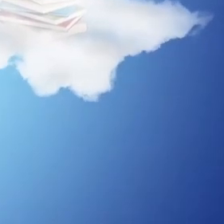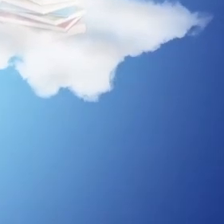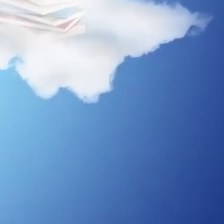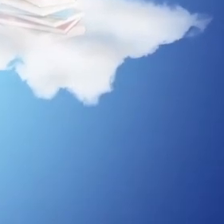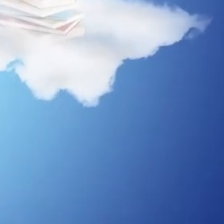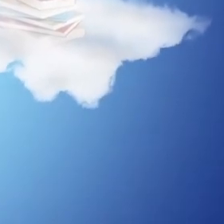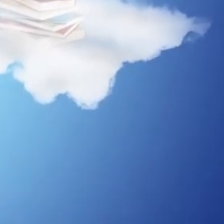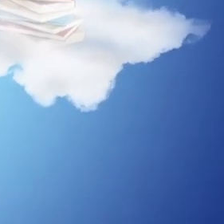próxima.